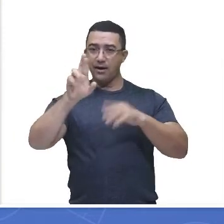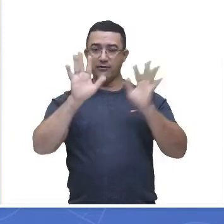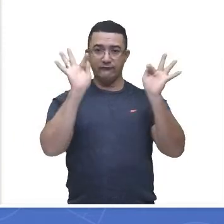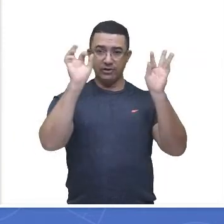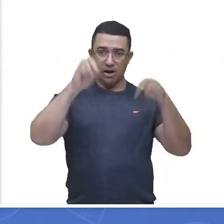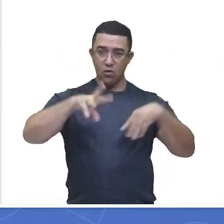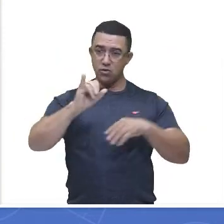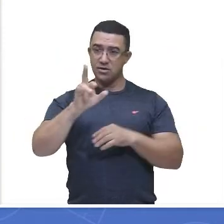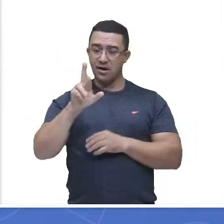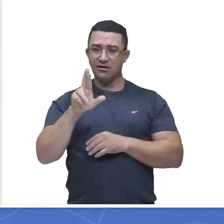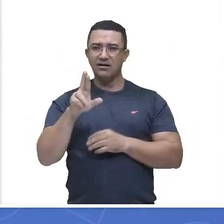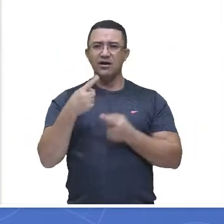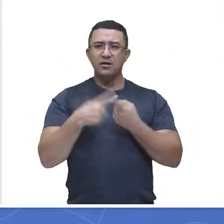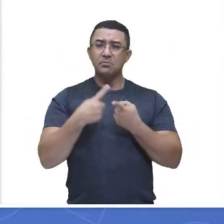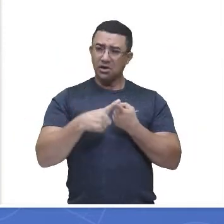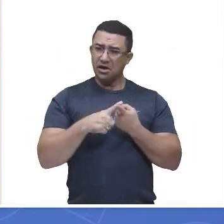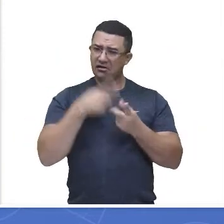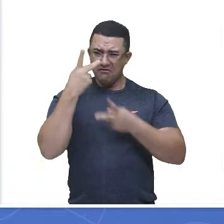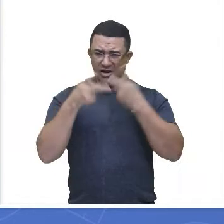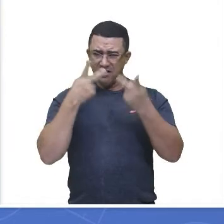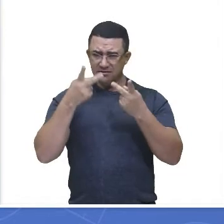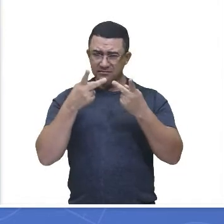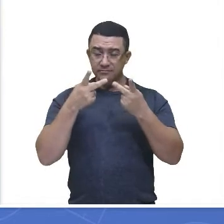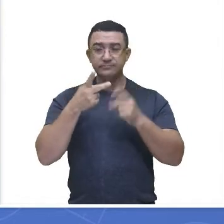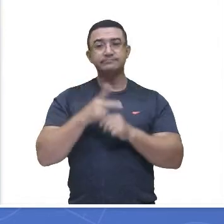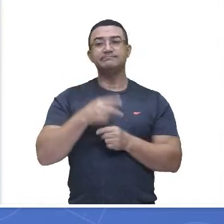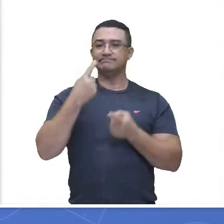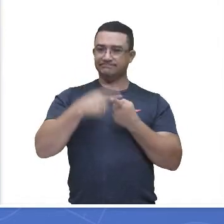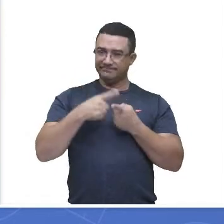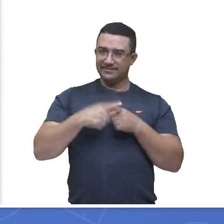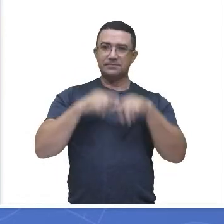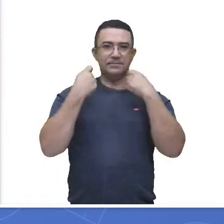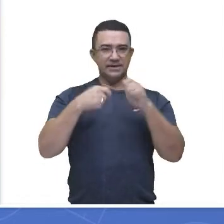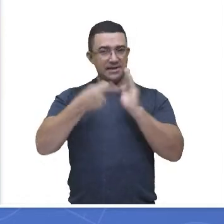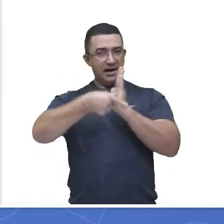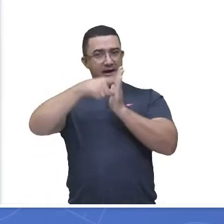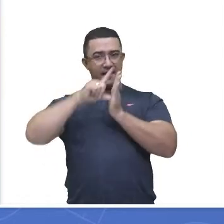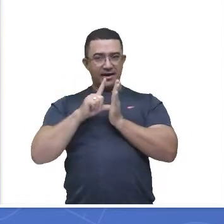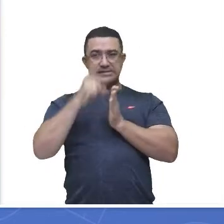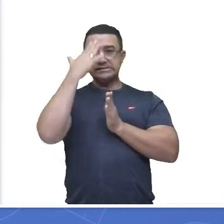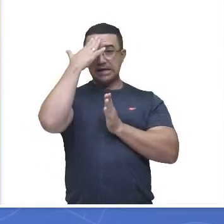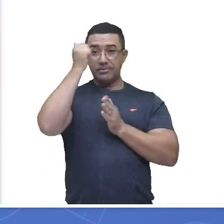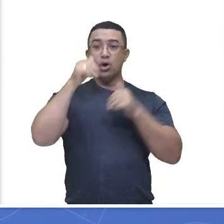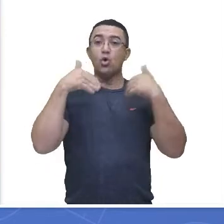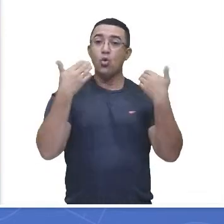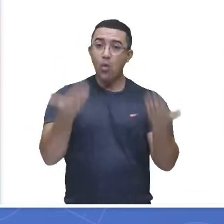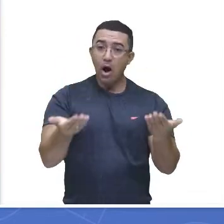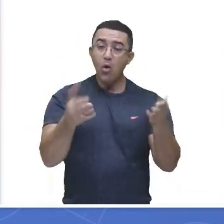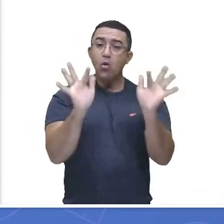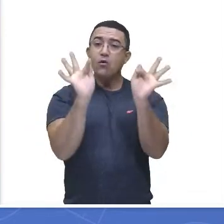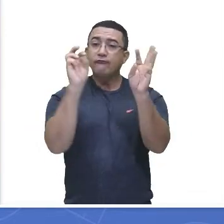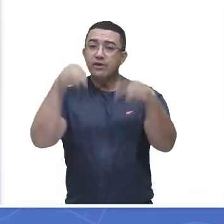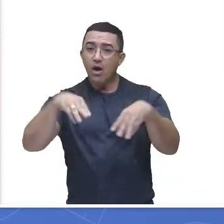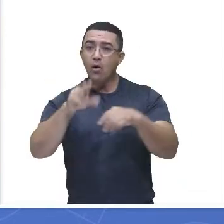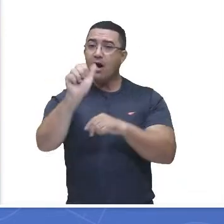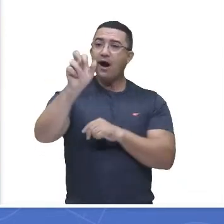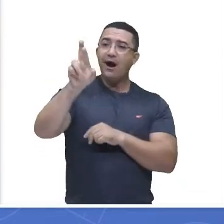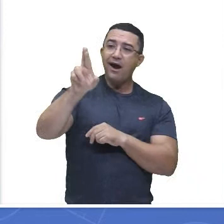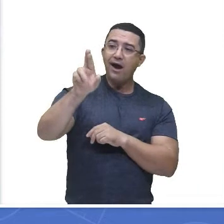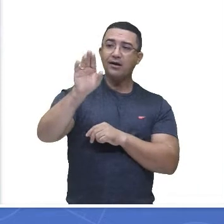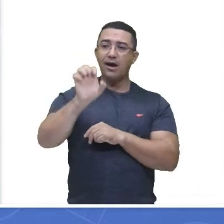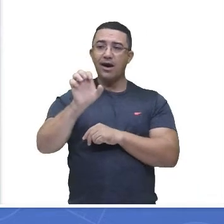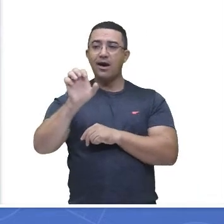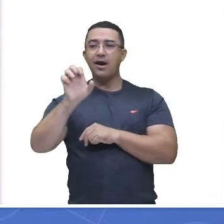isso? Porque é interessante a gente sempre saber qual é a terminação, qual é a conjugação, se é de